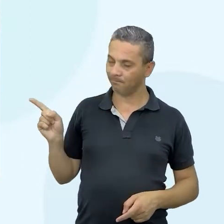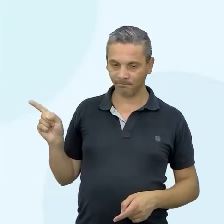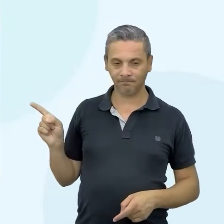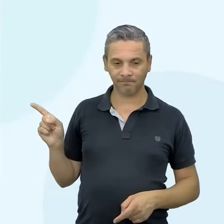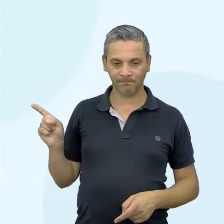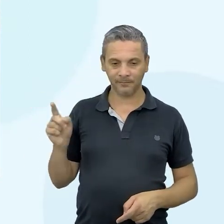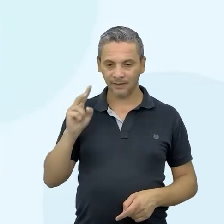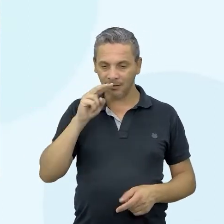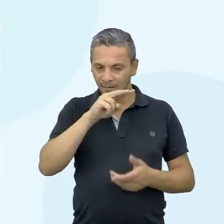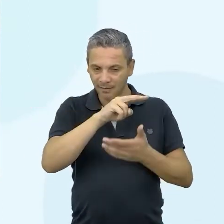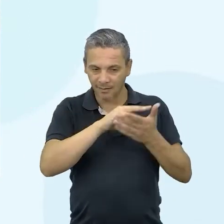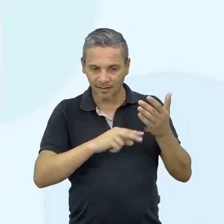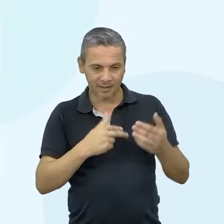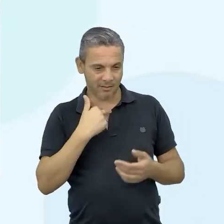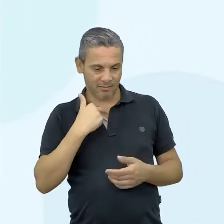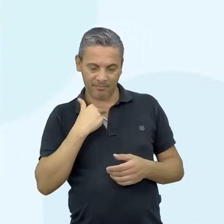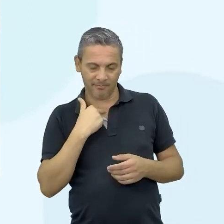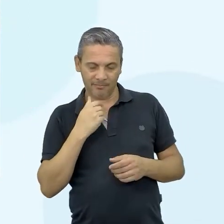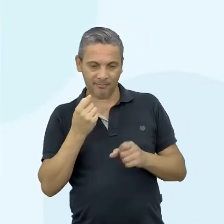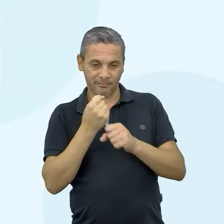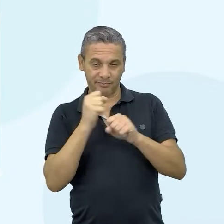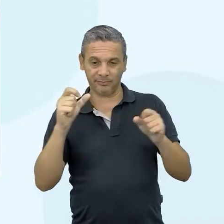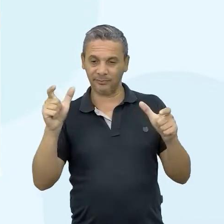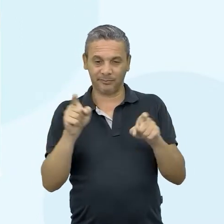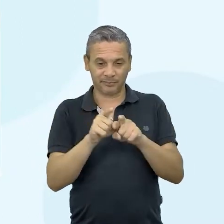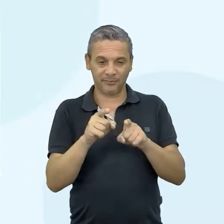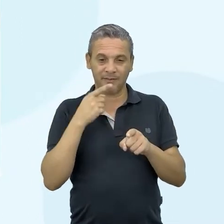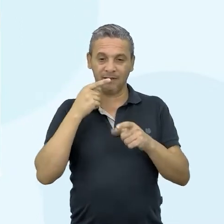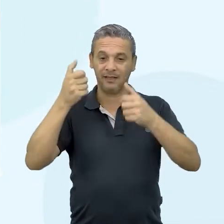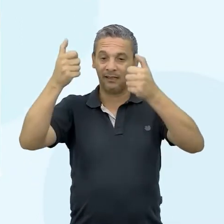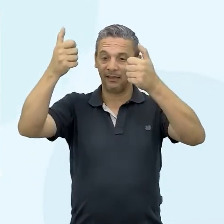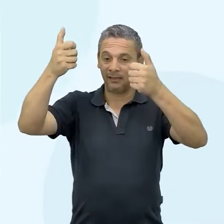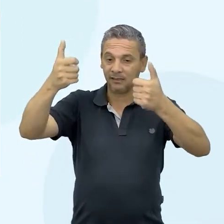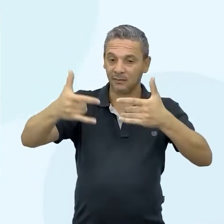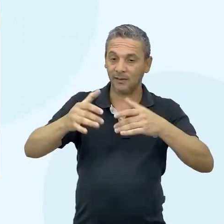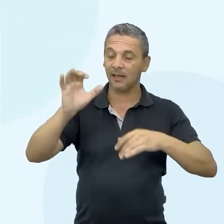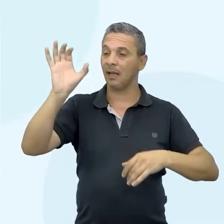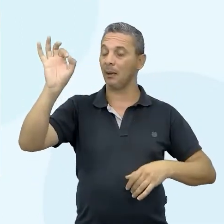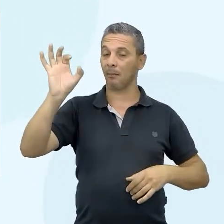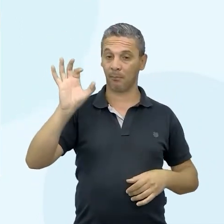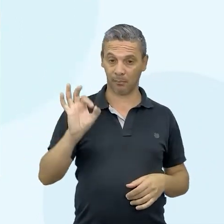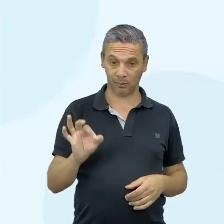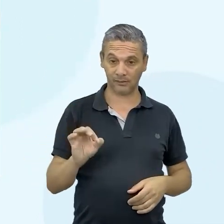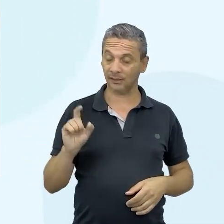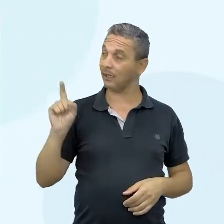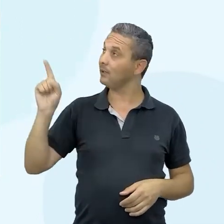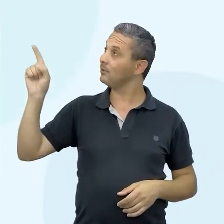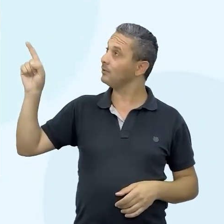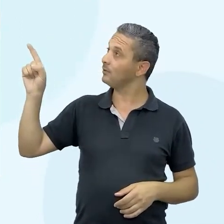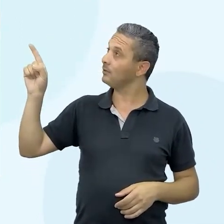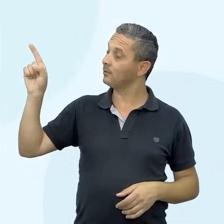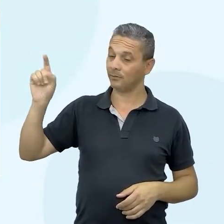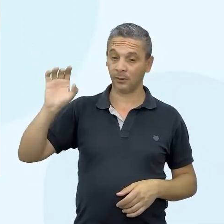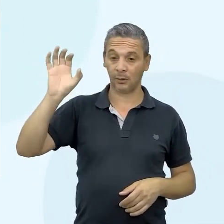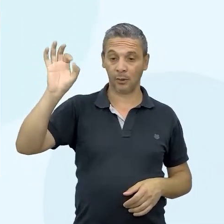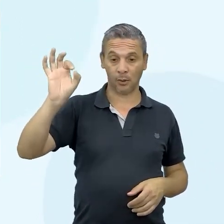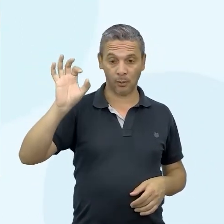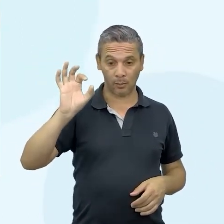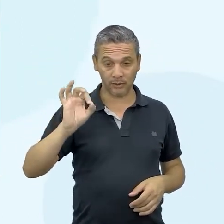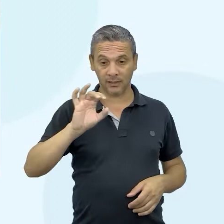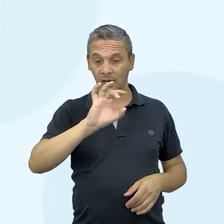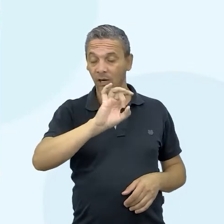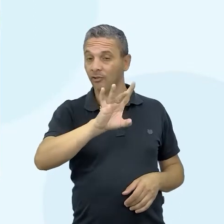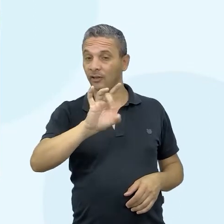vão conseguir ler, porque o slide é pequeno, mas aqui está dizendo qual a porcentagem de cada